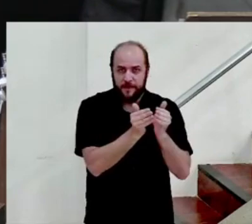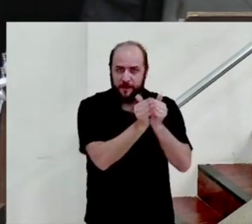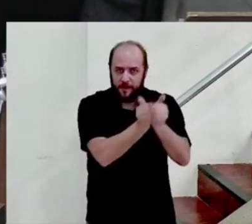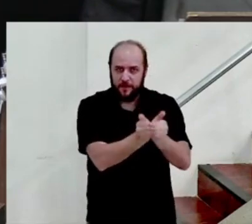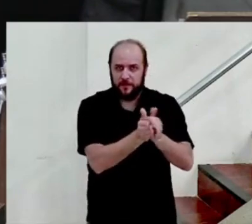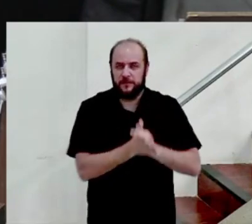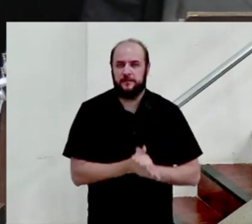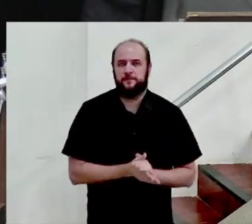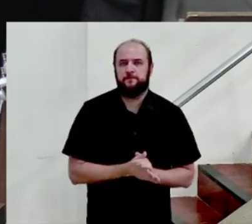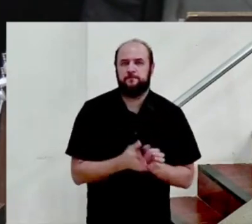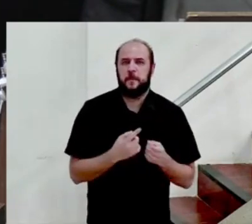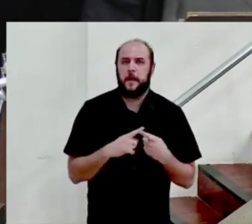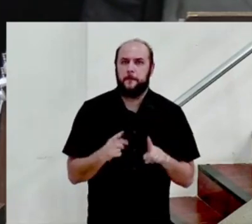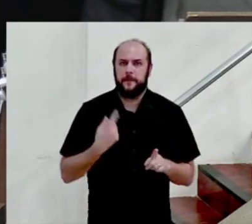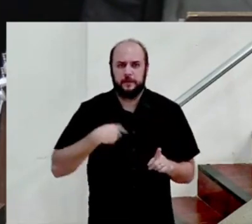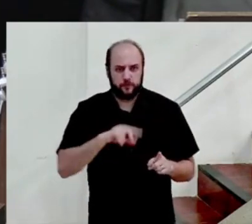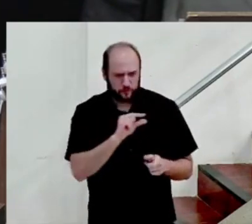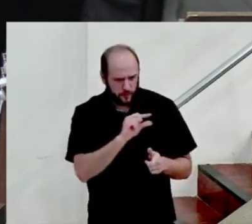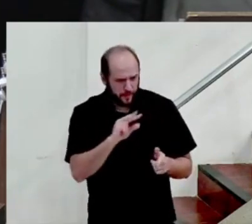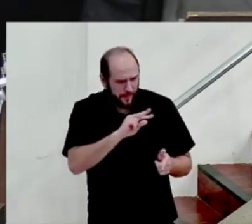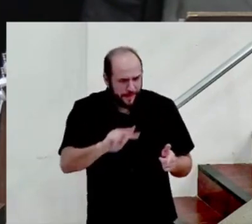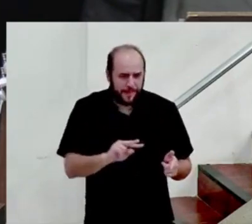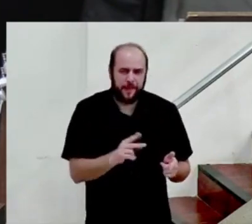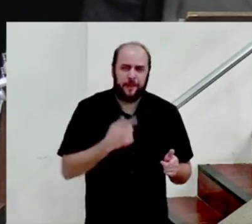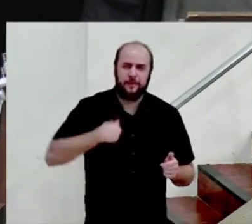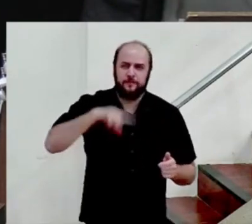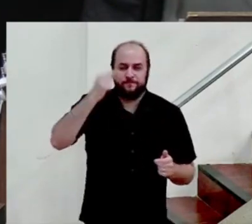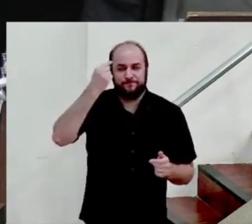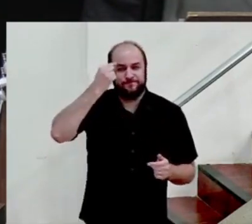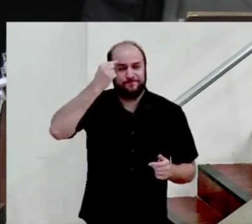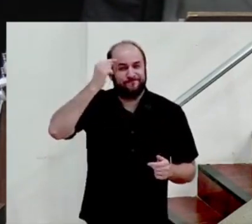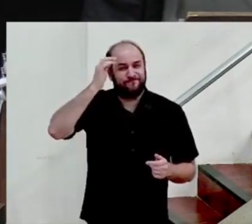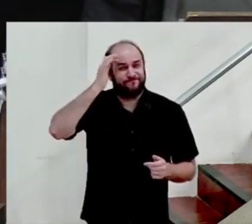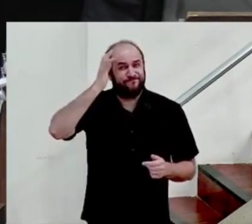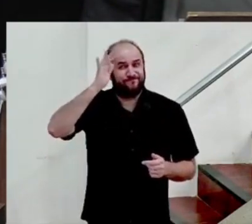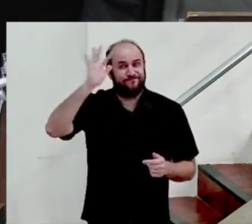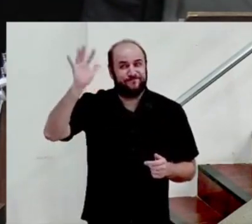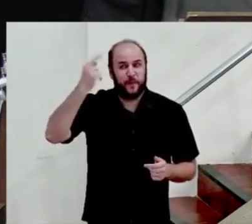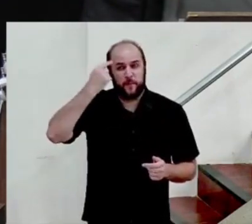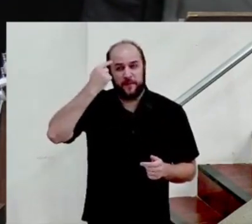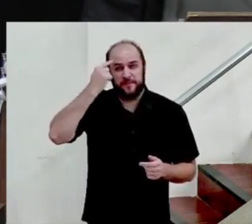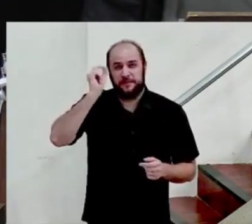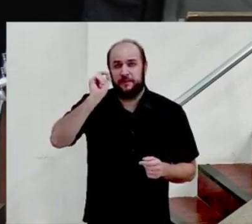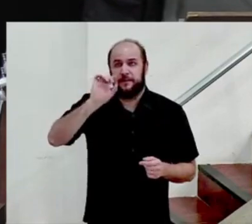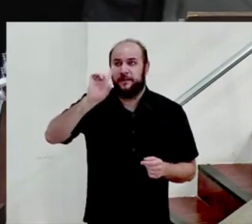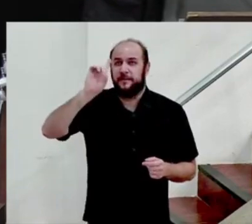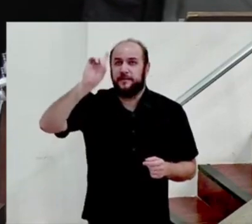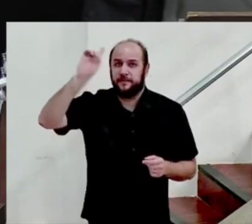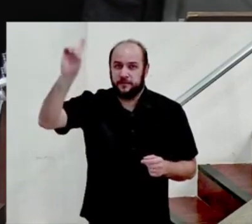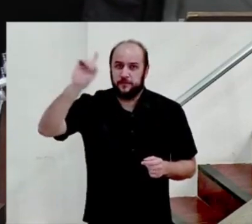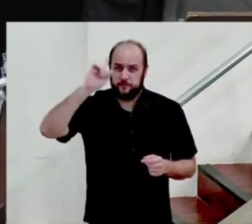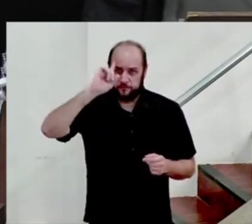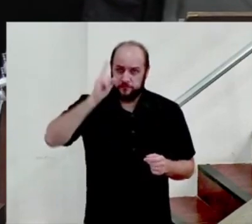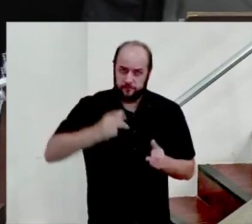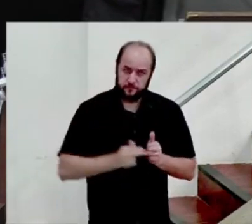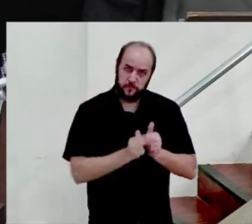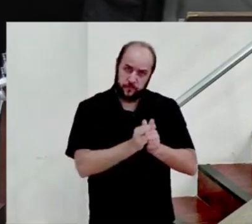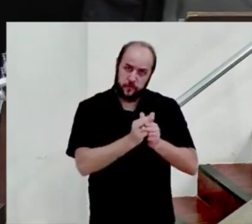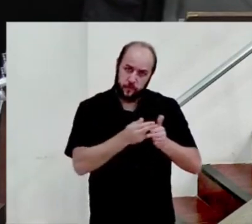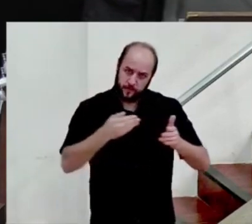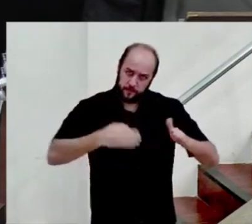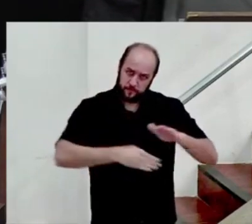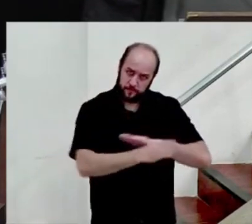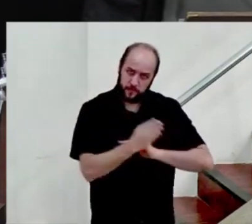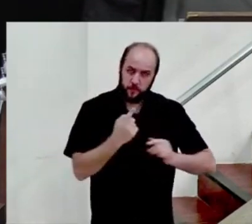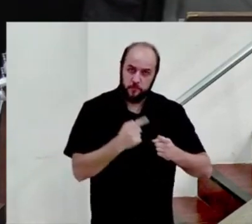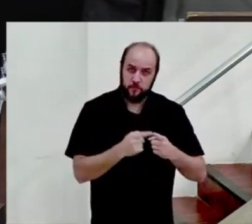que ao nos depararmos com esse versículo, é possível que em nossa mente nós consideremos o seguinte: Deus está ordenando para Noé entrar na arca